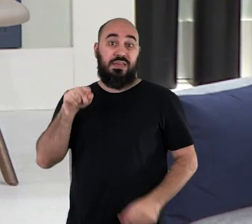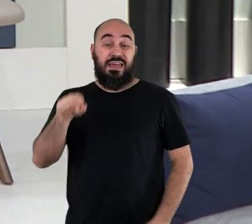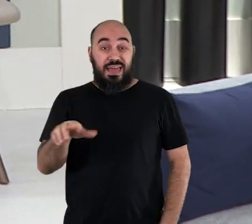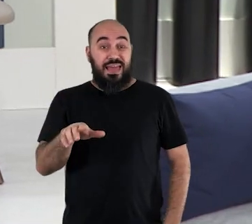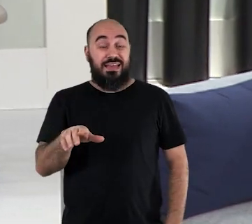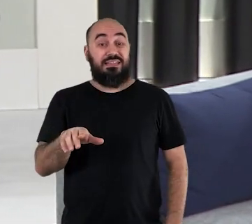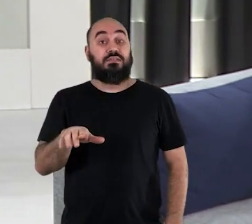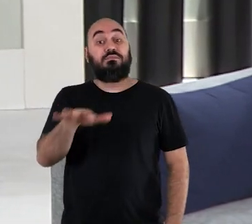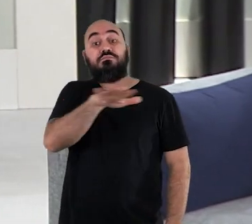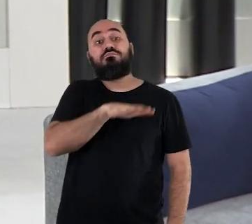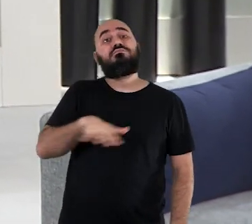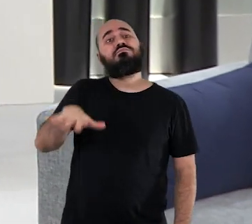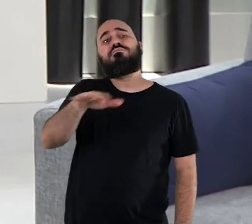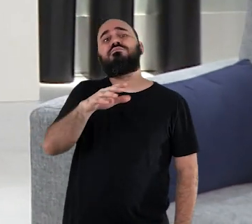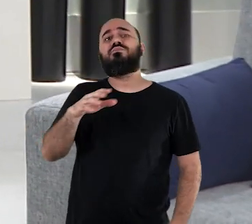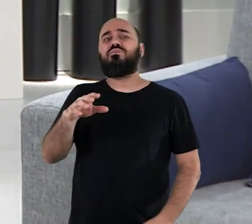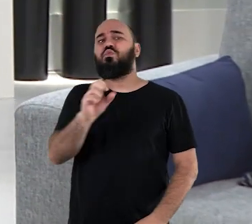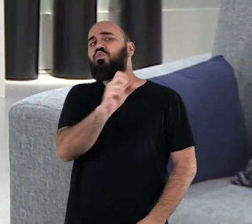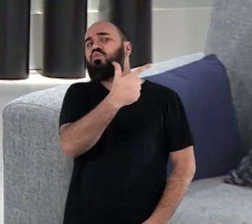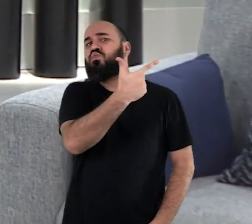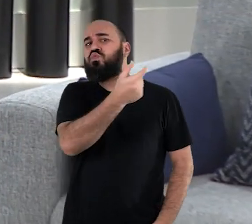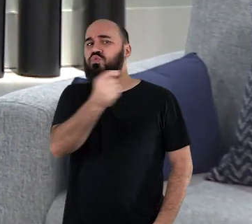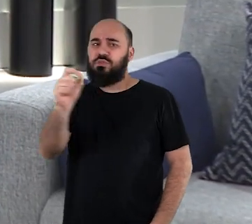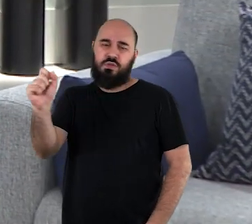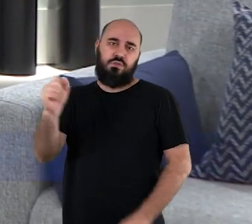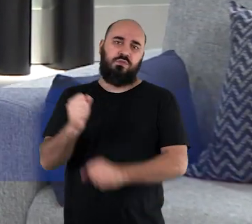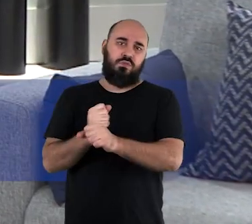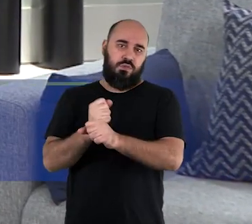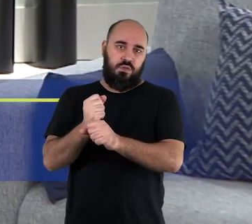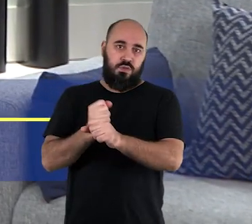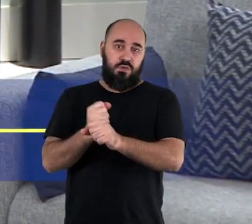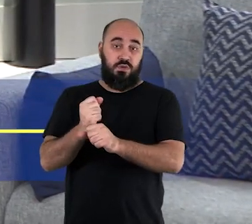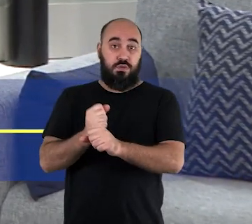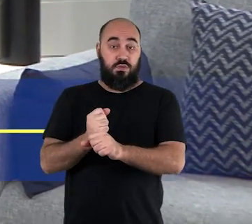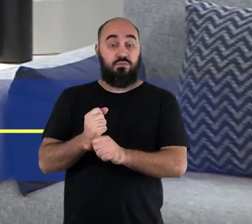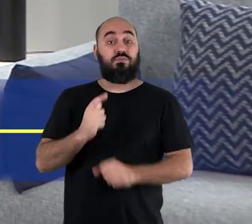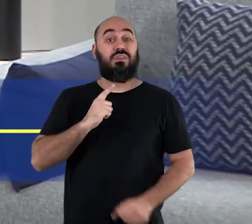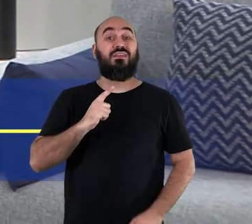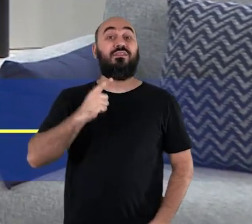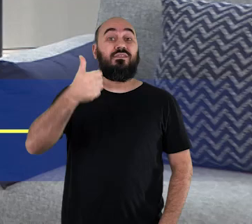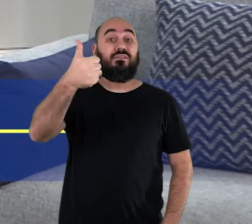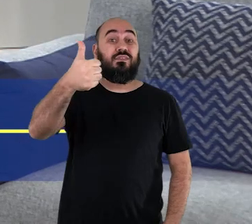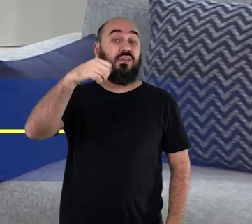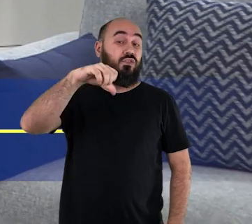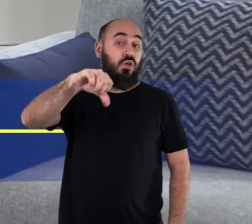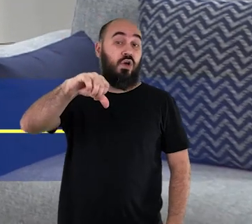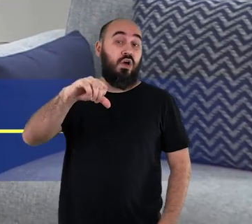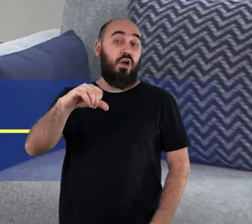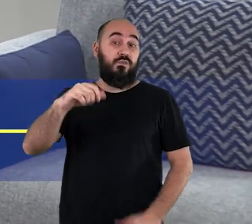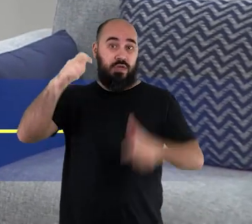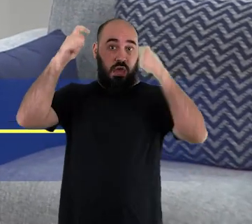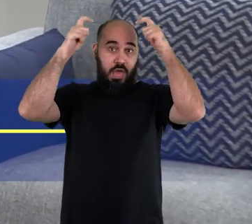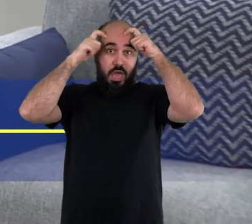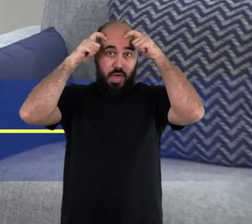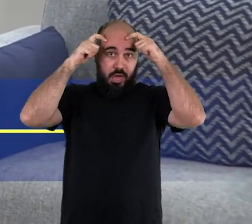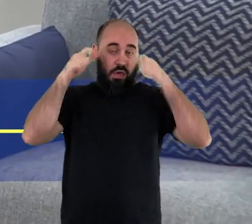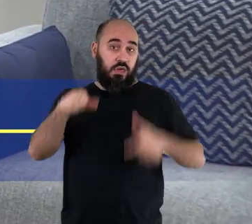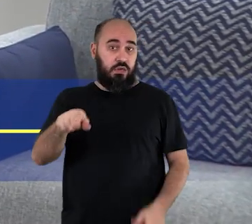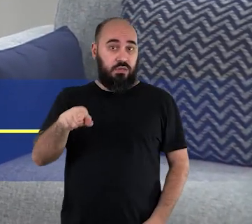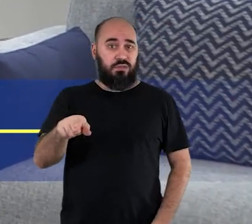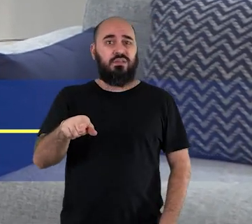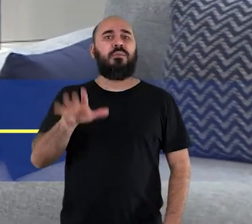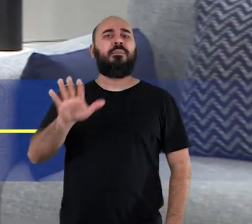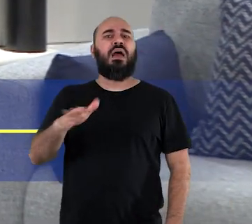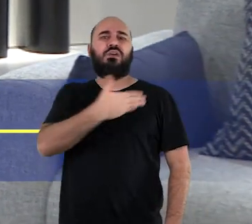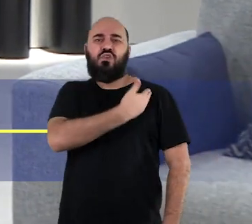de 200 anos. Teve 19 governantes e governantes ímpios. Gente que